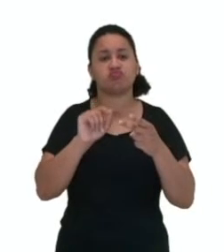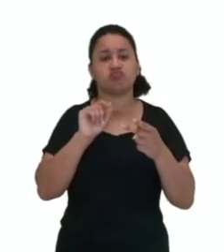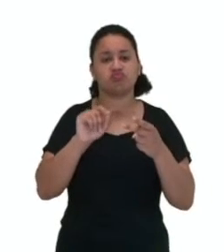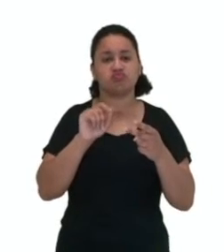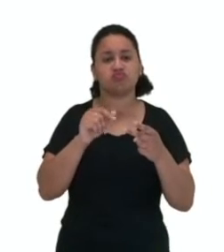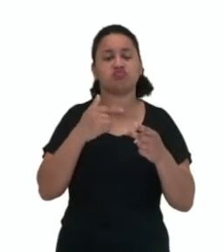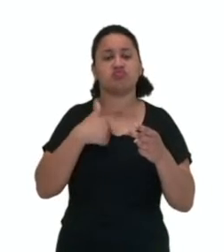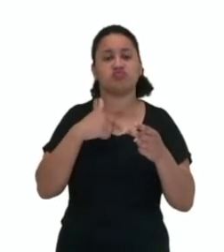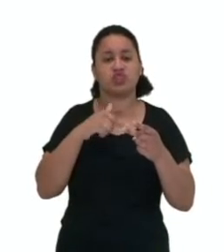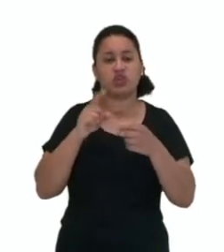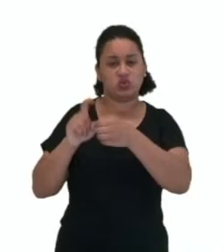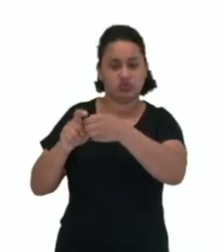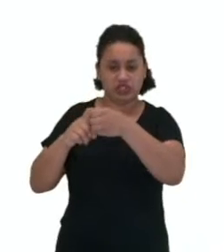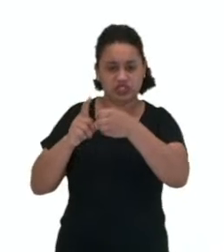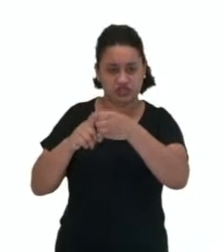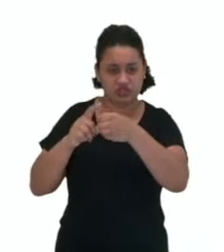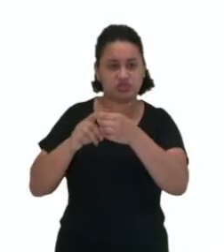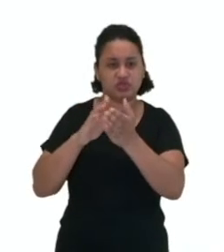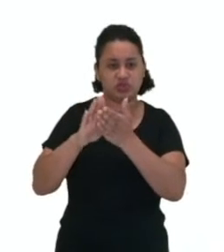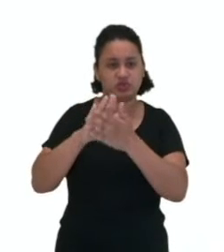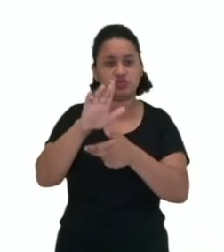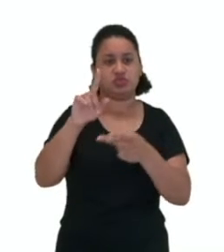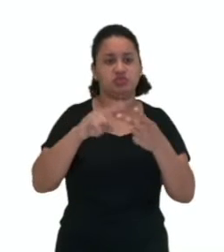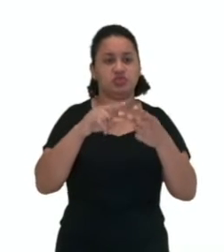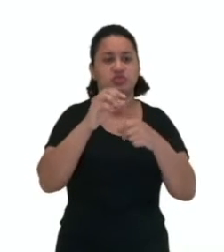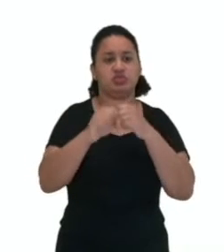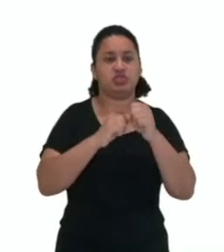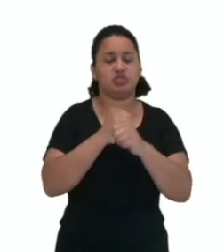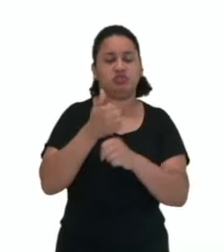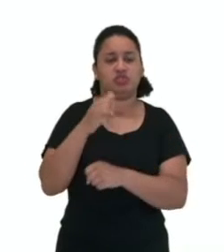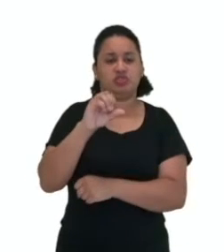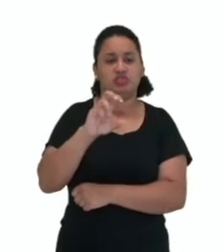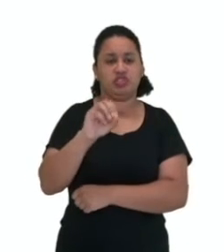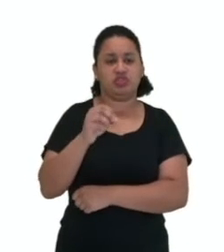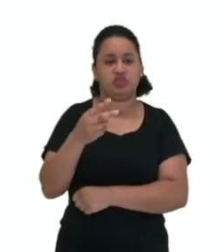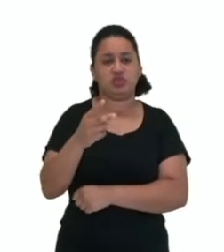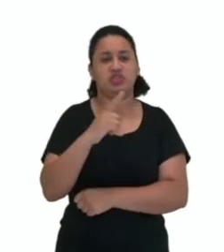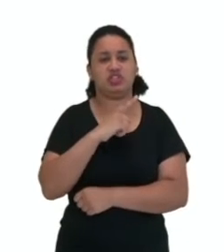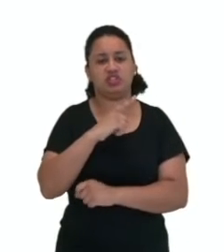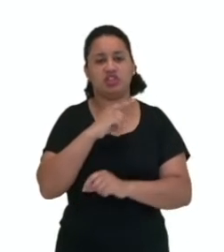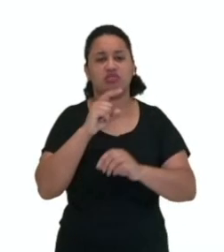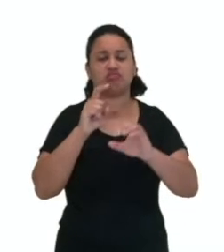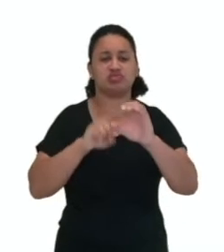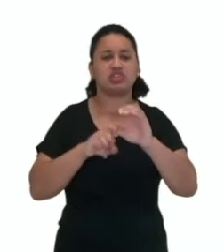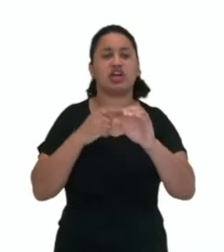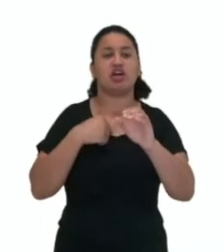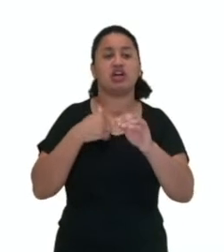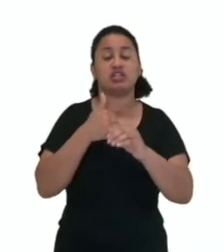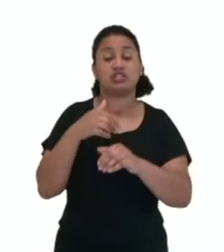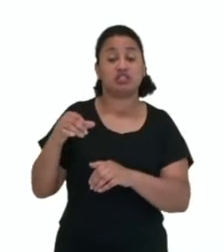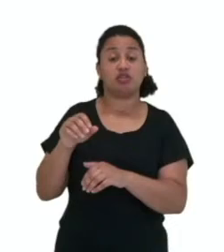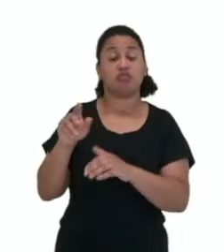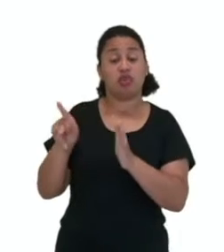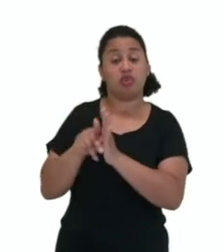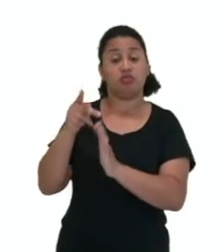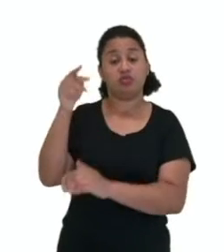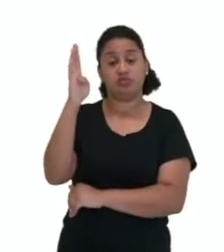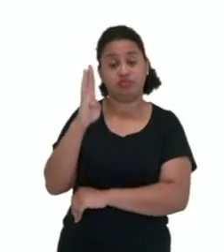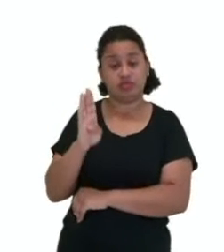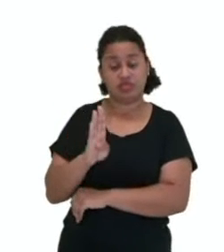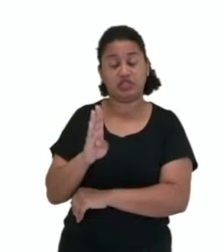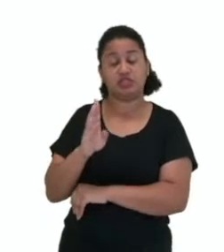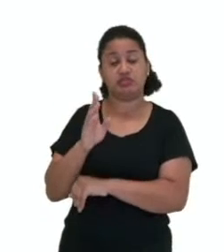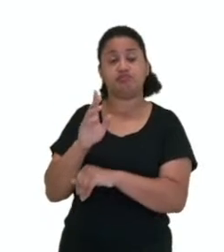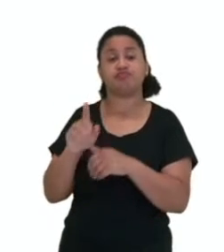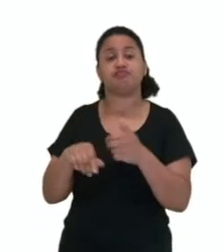primeira cooperativa de crédito 100% brasileira, que ocorreu no Rio Grande do Sul. Em